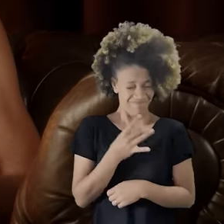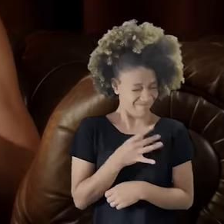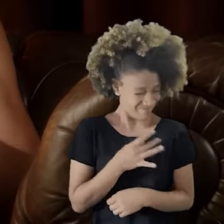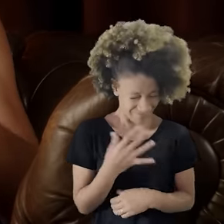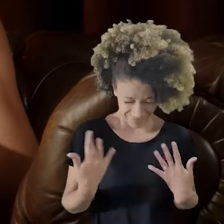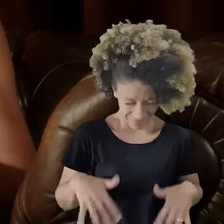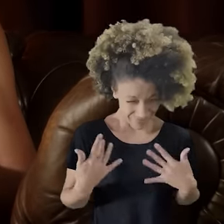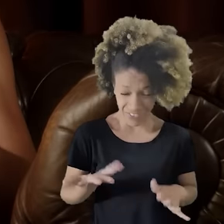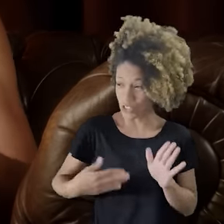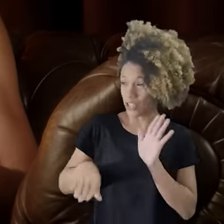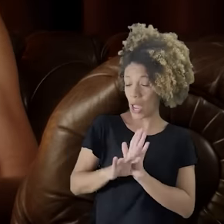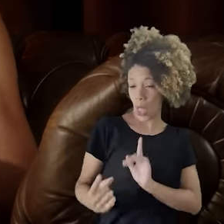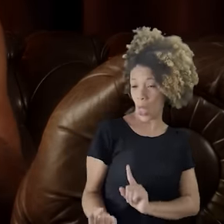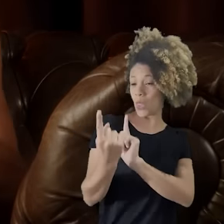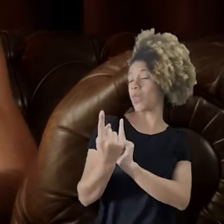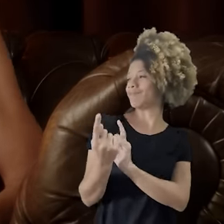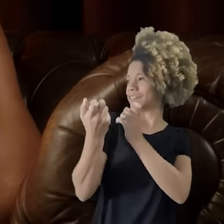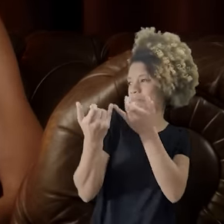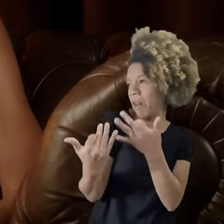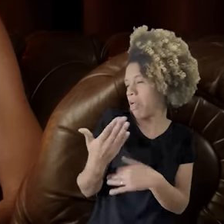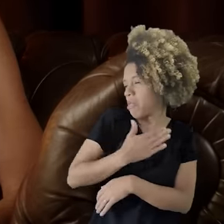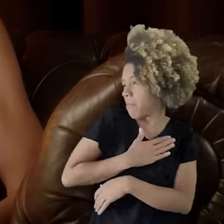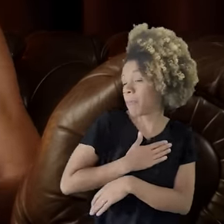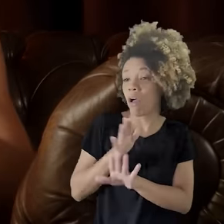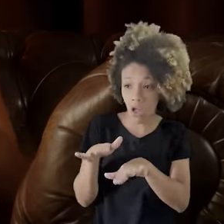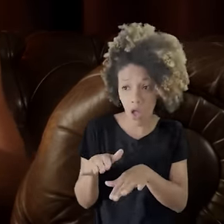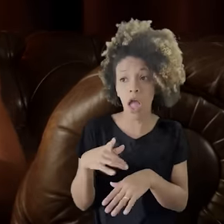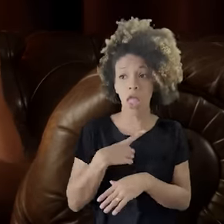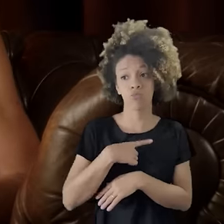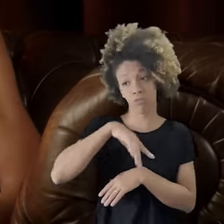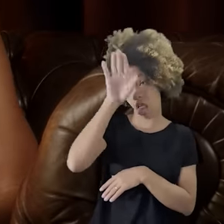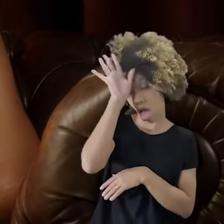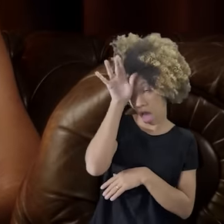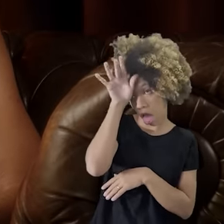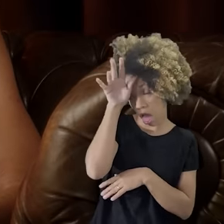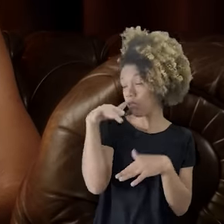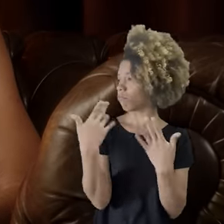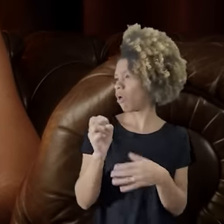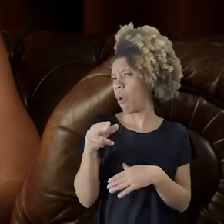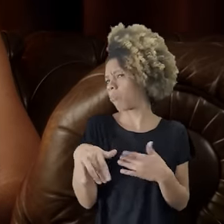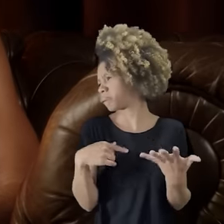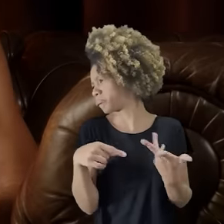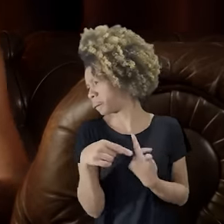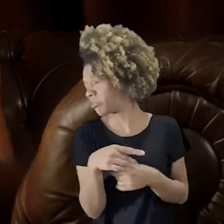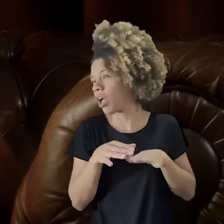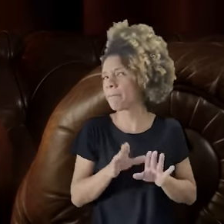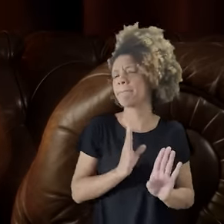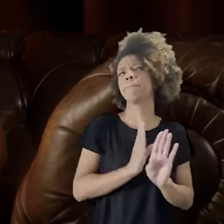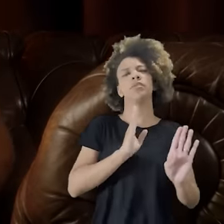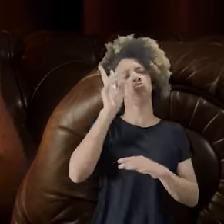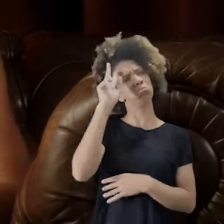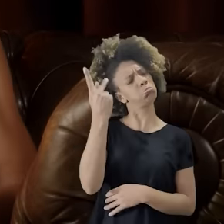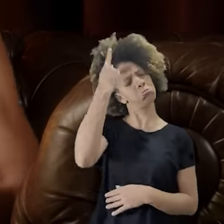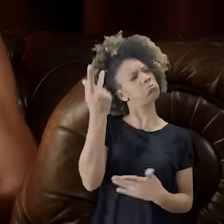de de chegar para uma mulher e contar sobre mim fala assim ó tipo seu esse tipo de coisa e de repente para mim sabe quando